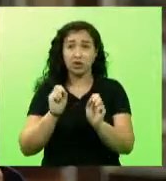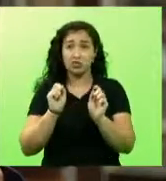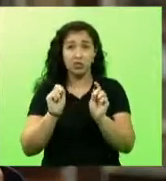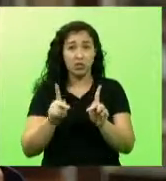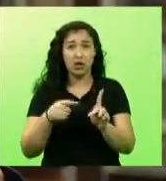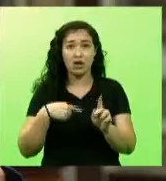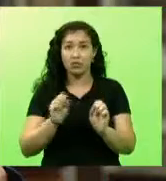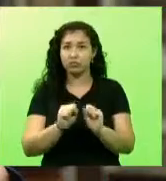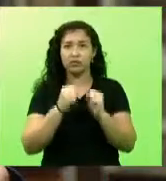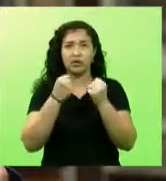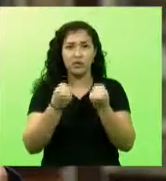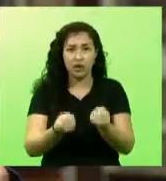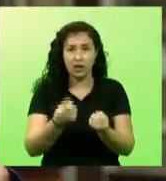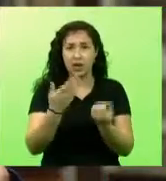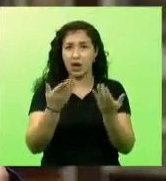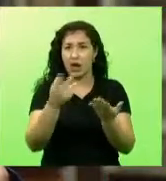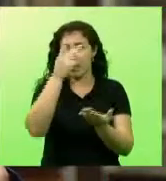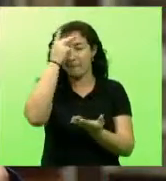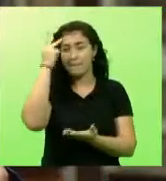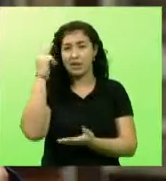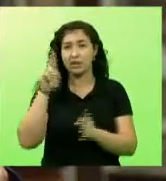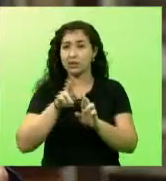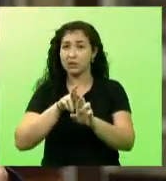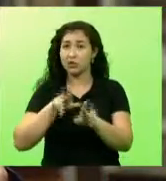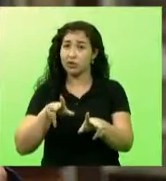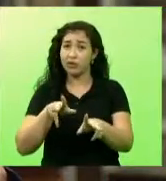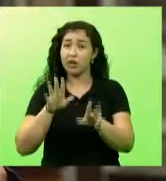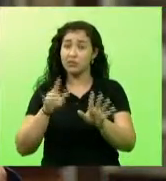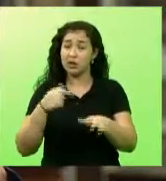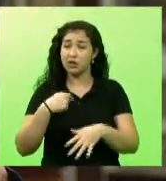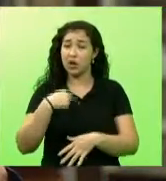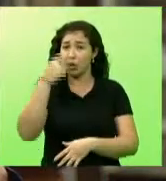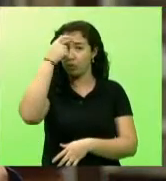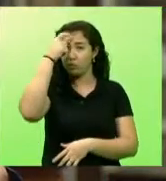vou defender a pessoa que pensa o contrário, mas a minha forma de pensar é essa.